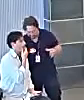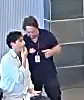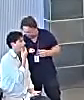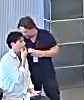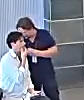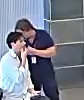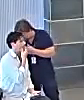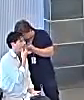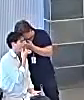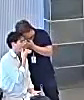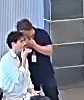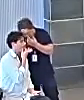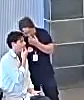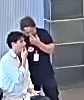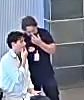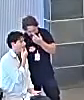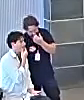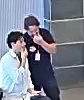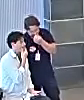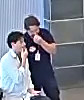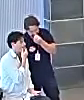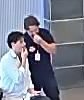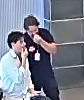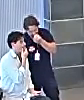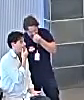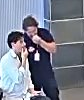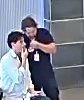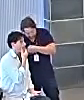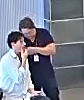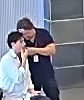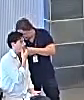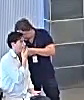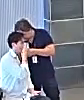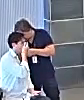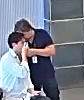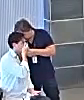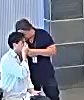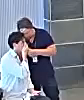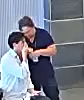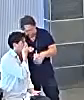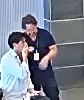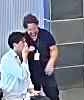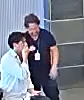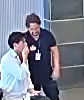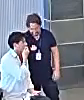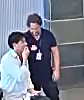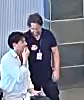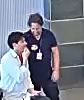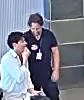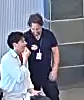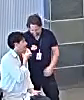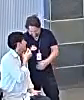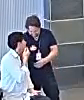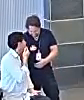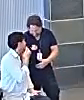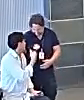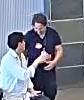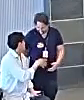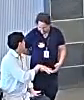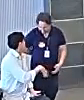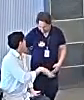vieram vim com muito prazer mas quero ver esse Resgate ver o